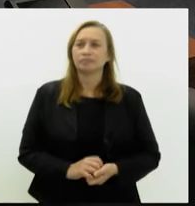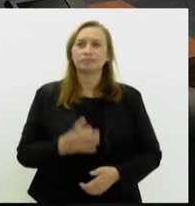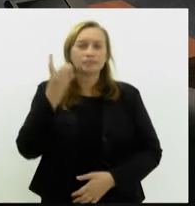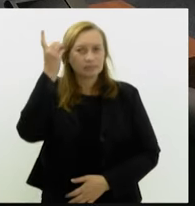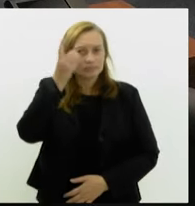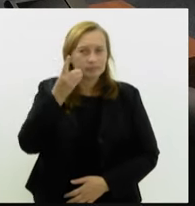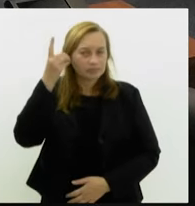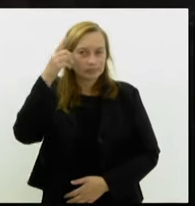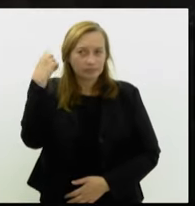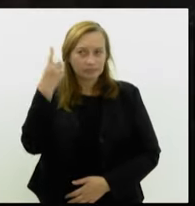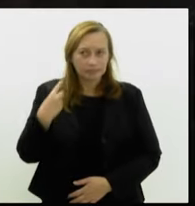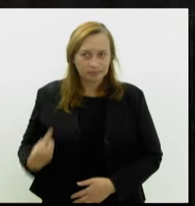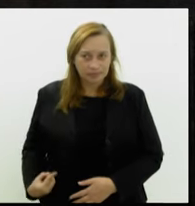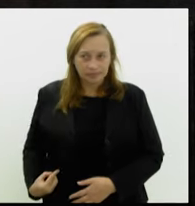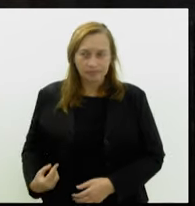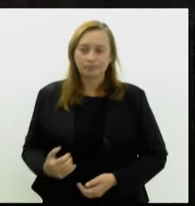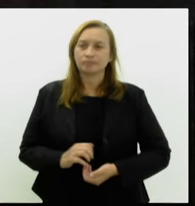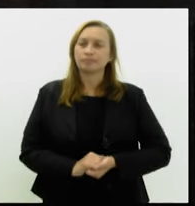deputada Dani Balbi,